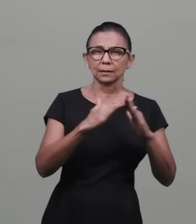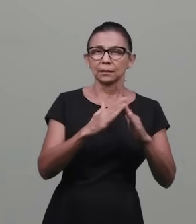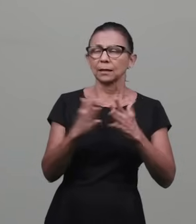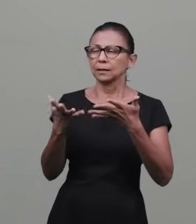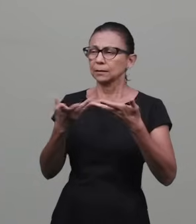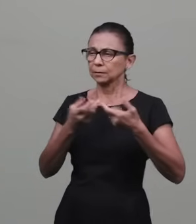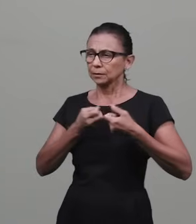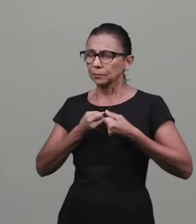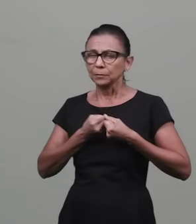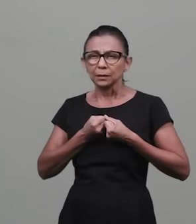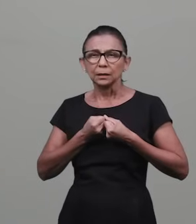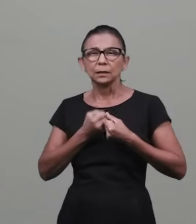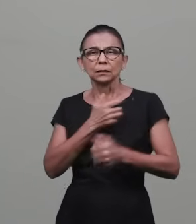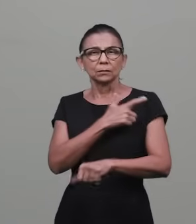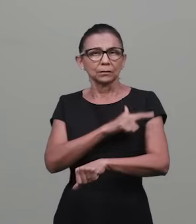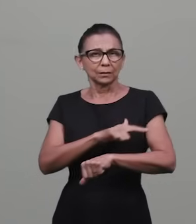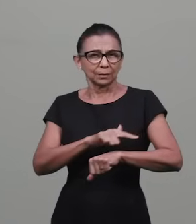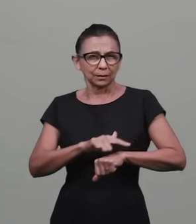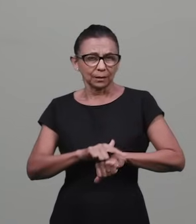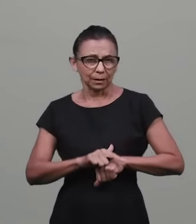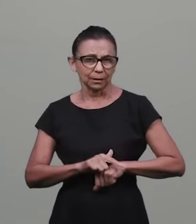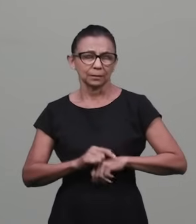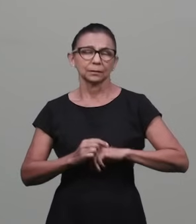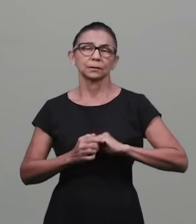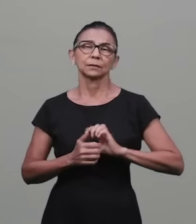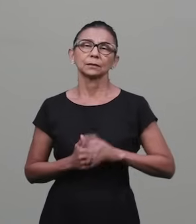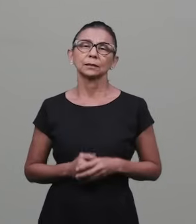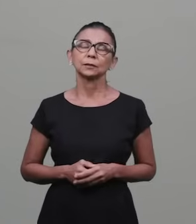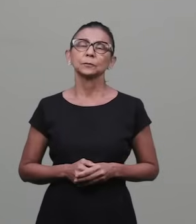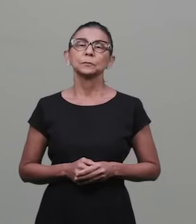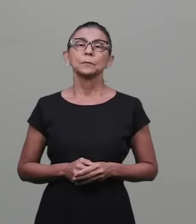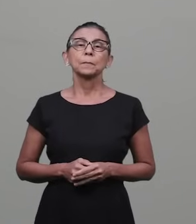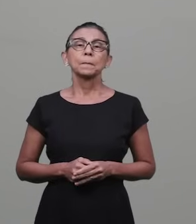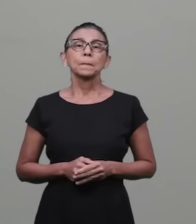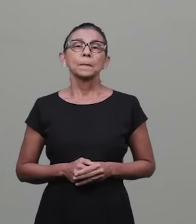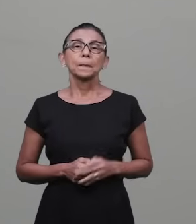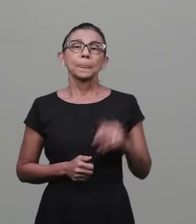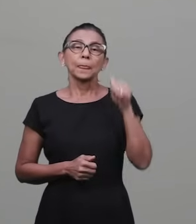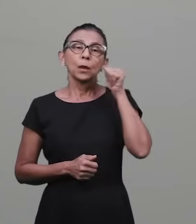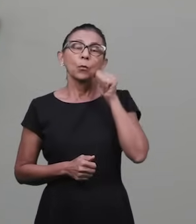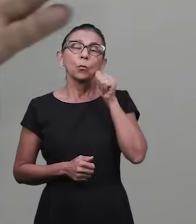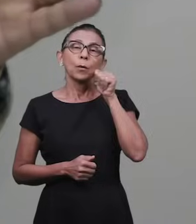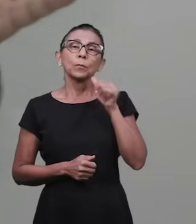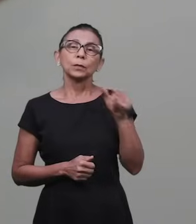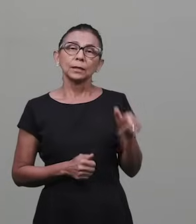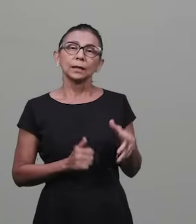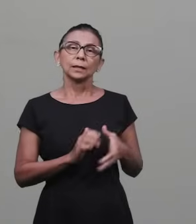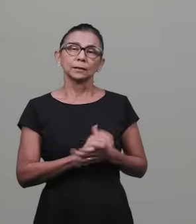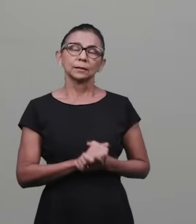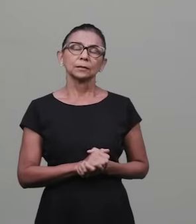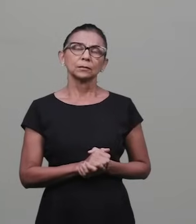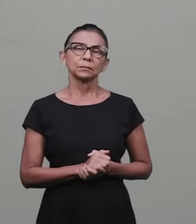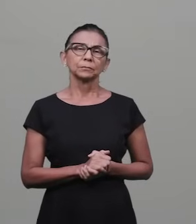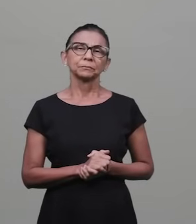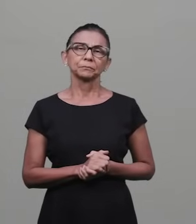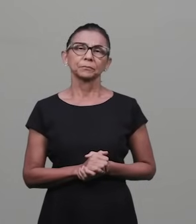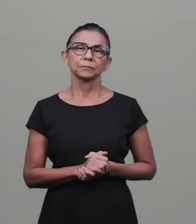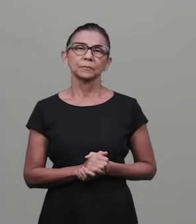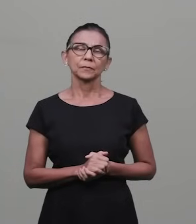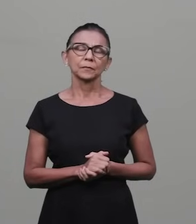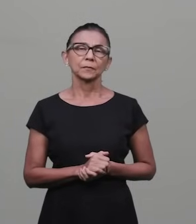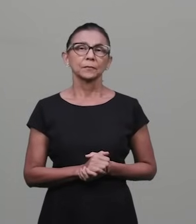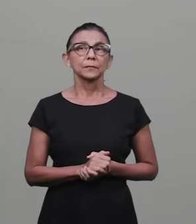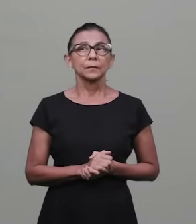pessoas estavam com ela. E ela foi a mulher que, juntamente com outros, fugiram do convento.